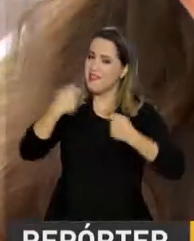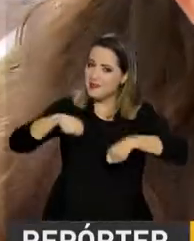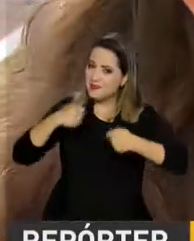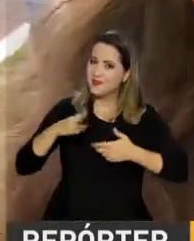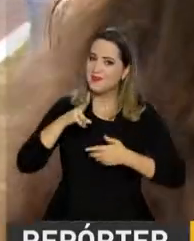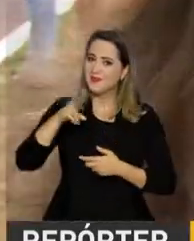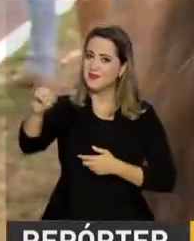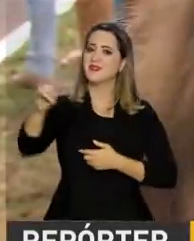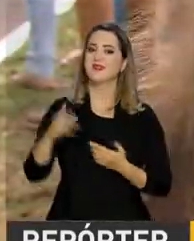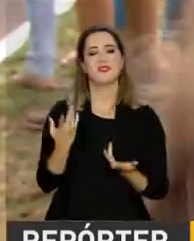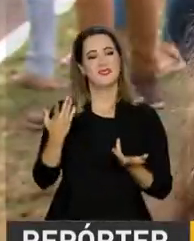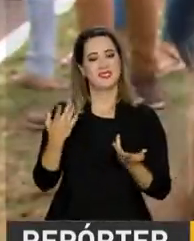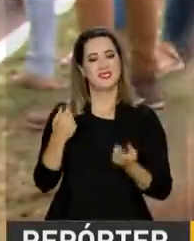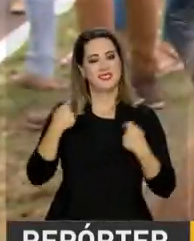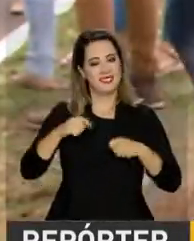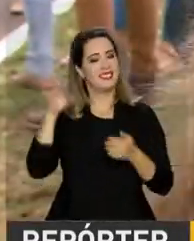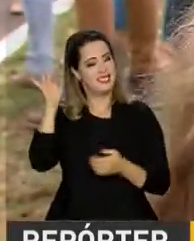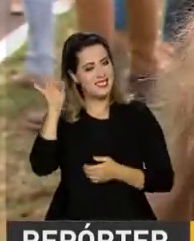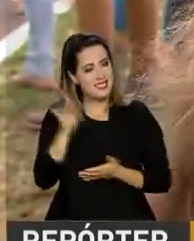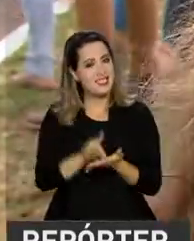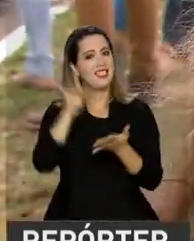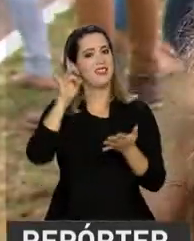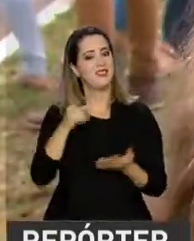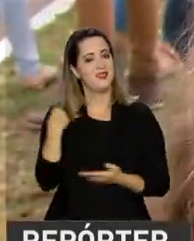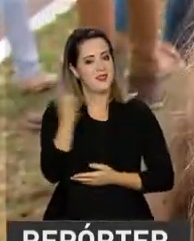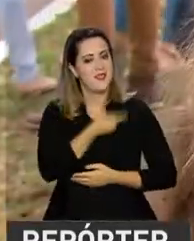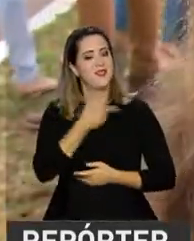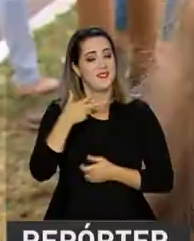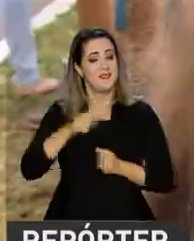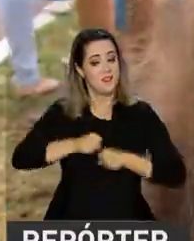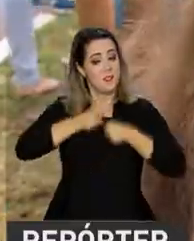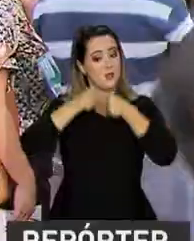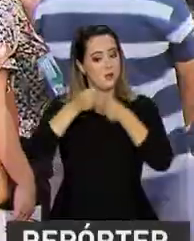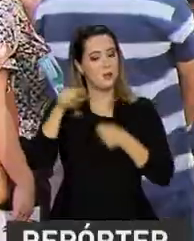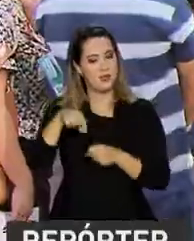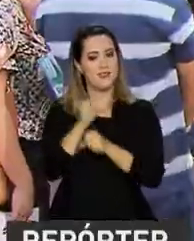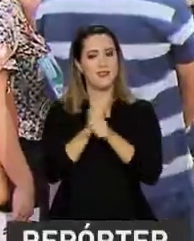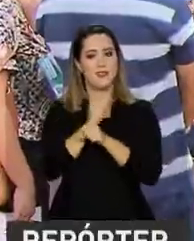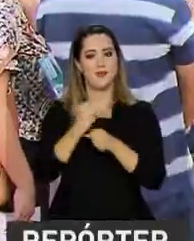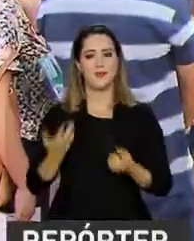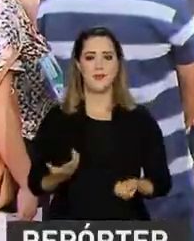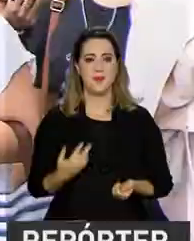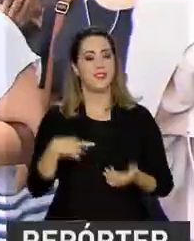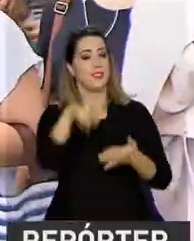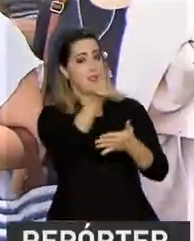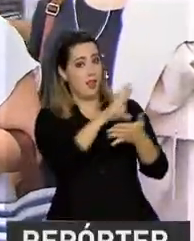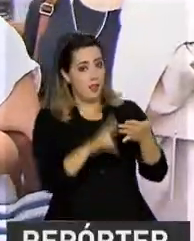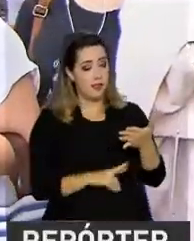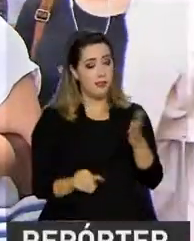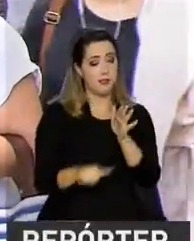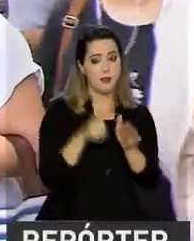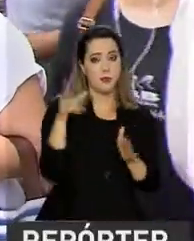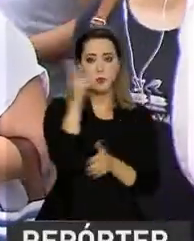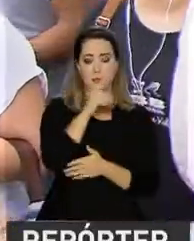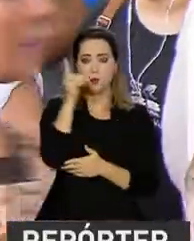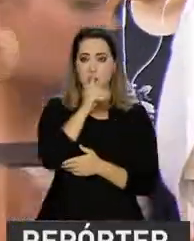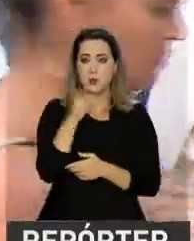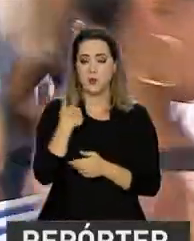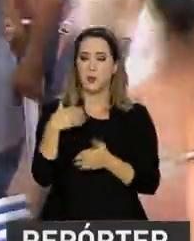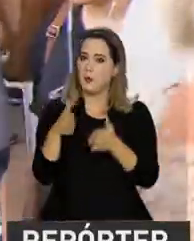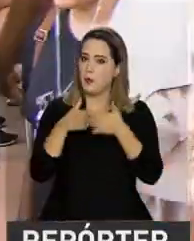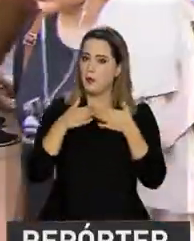com certeza vou fazer de tudo pra que possa ser cento além da redação o primeiro domingo do enem cobrou